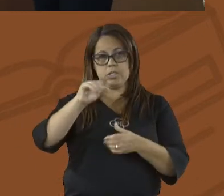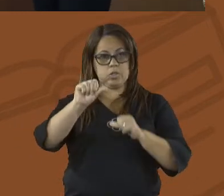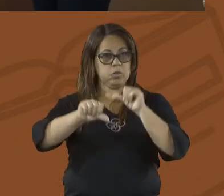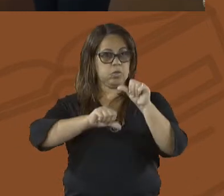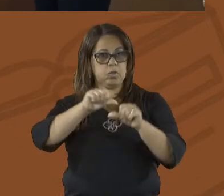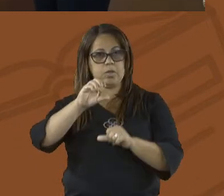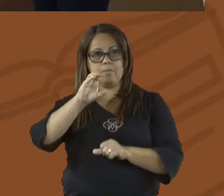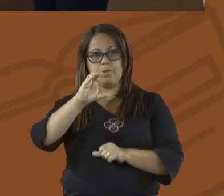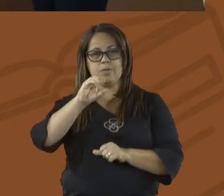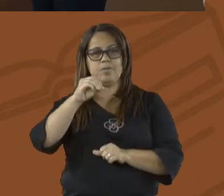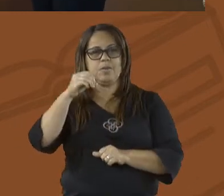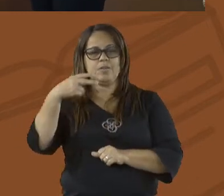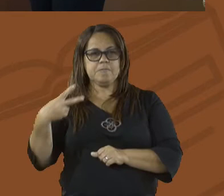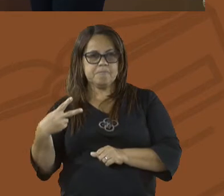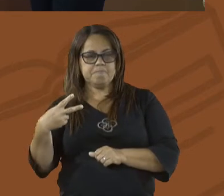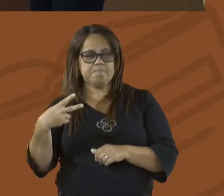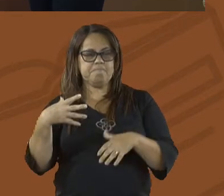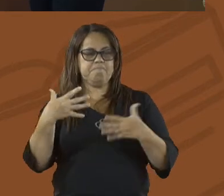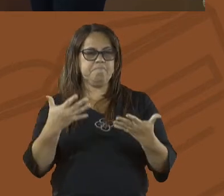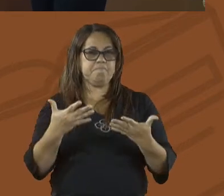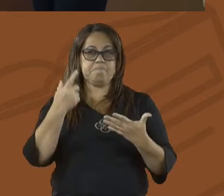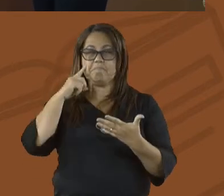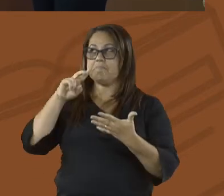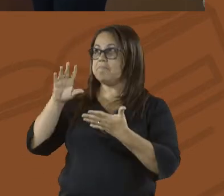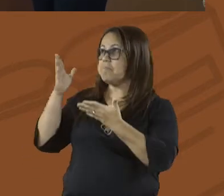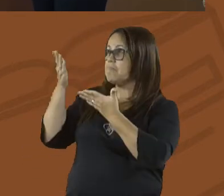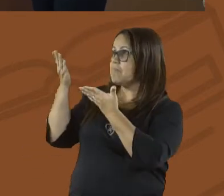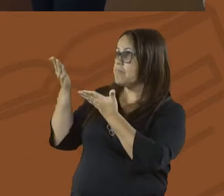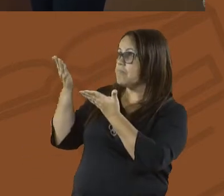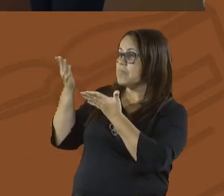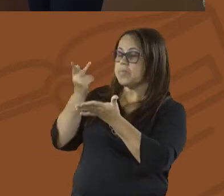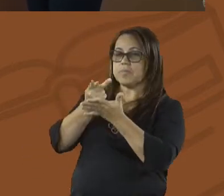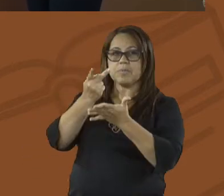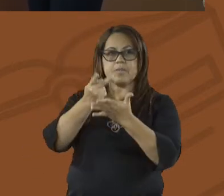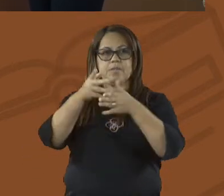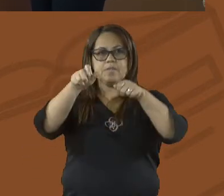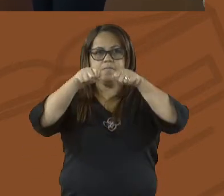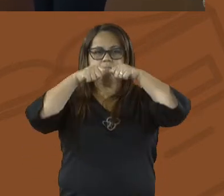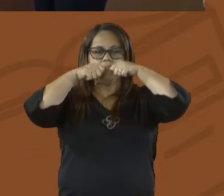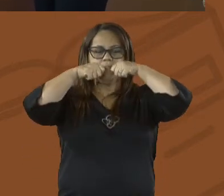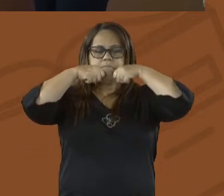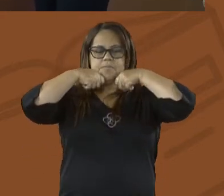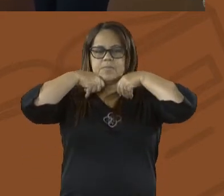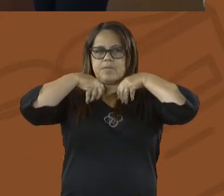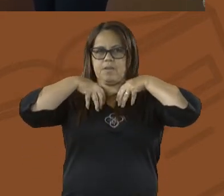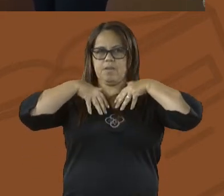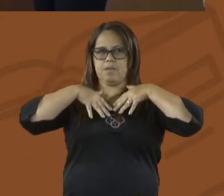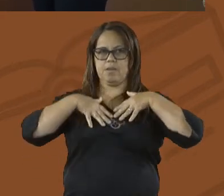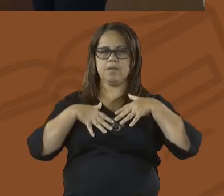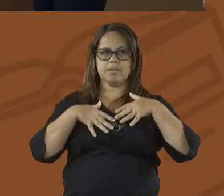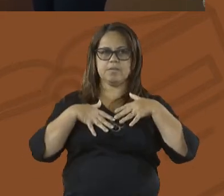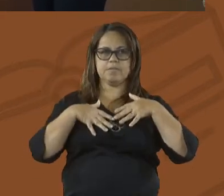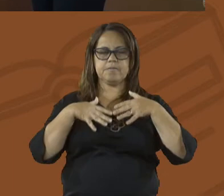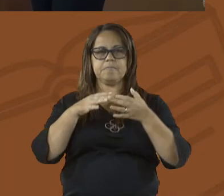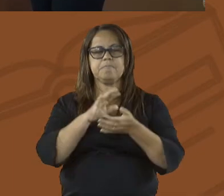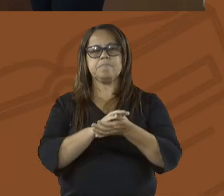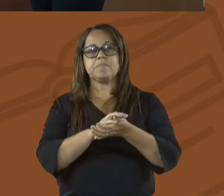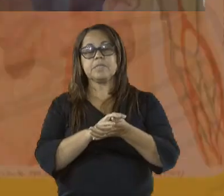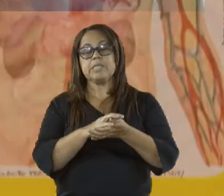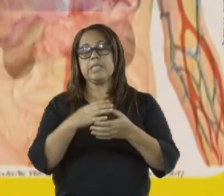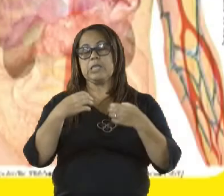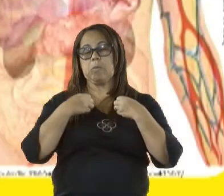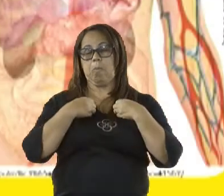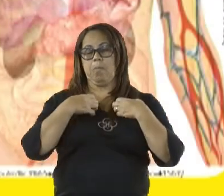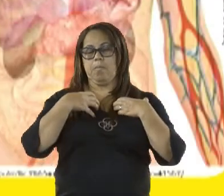imagem, ó, a traqueia é o tubo por onde passa o ar, que vem do nariz até os pulmões, ele vai ficando cada vez mais estreito. E os